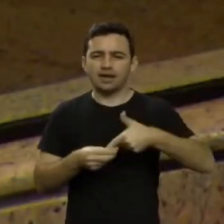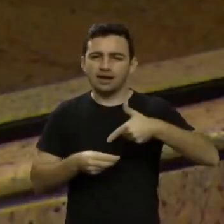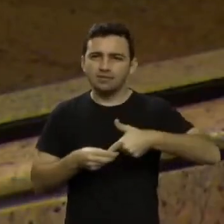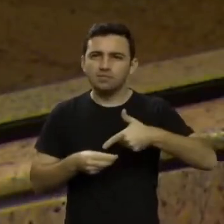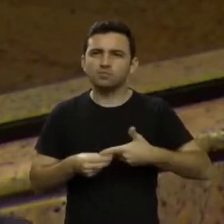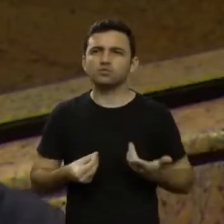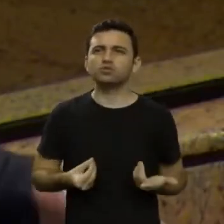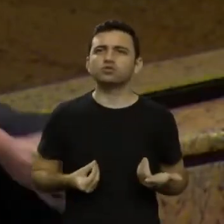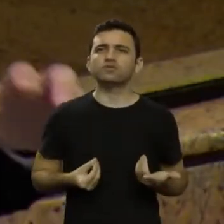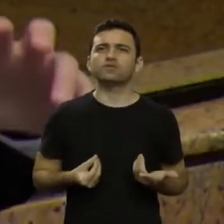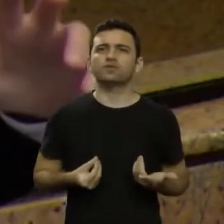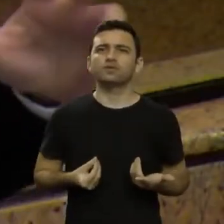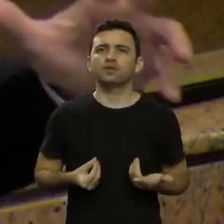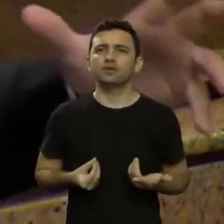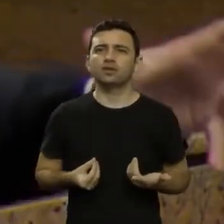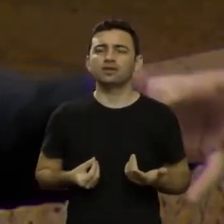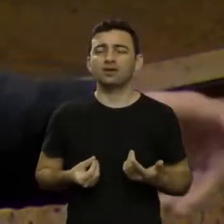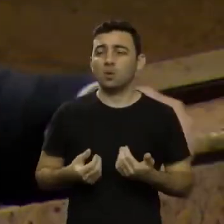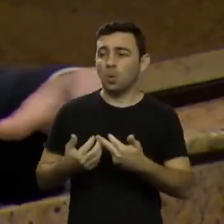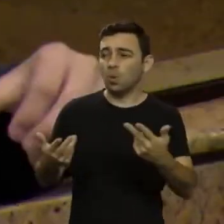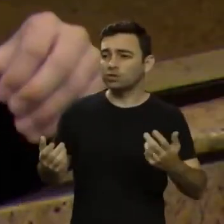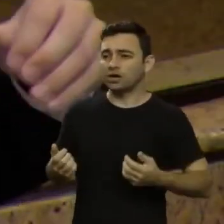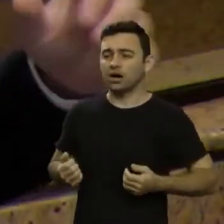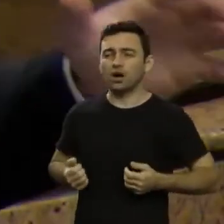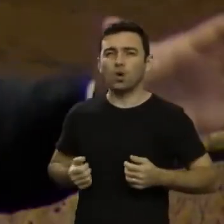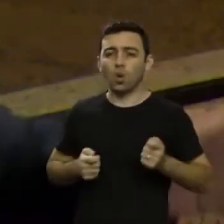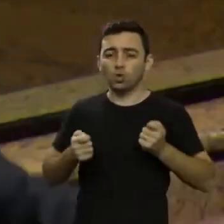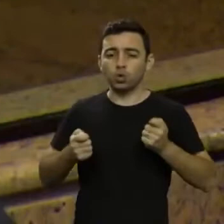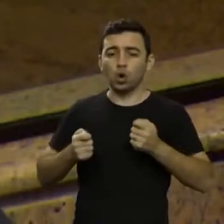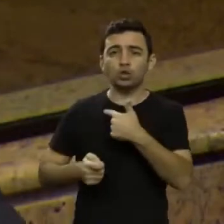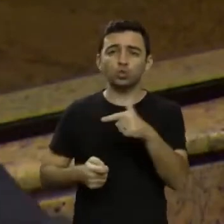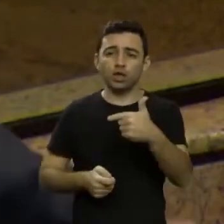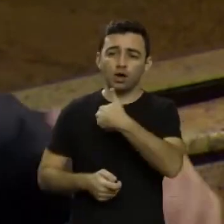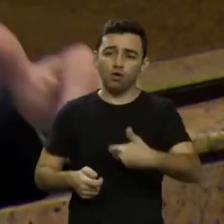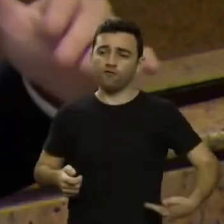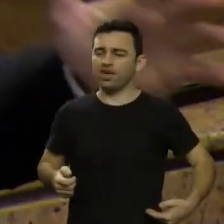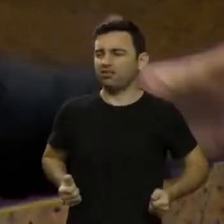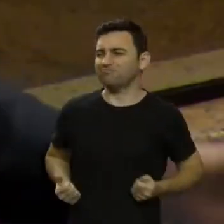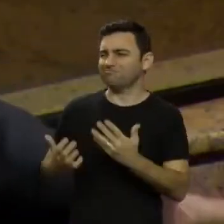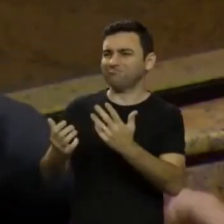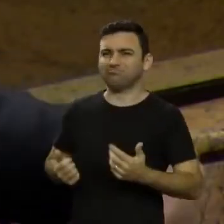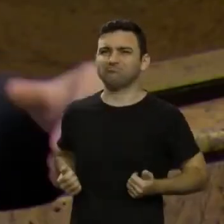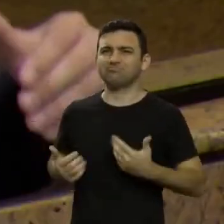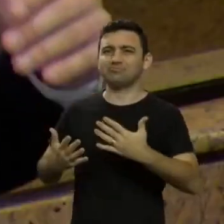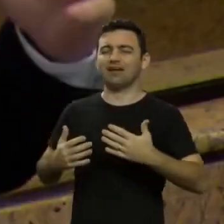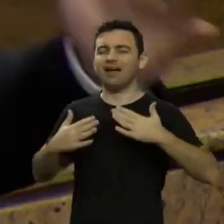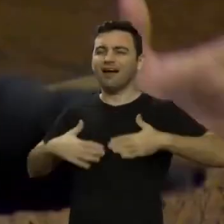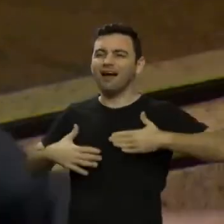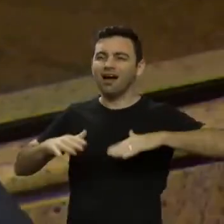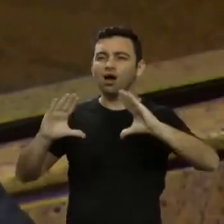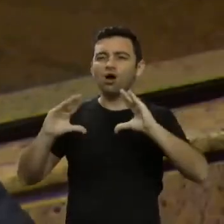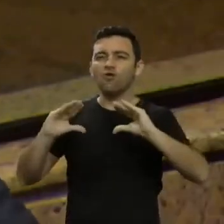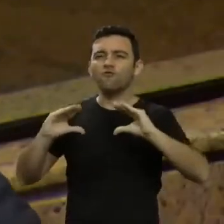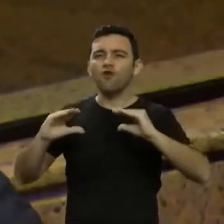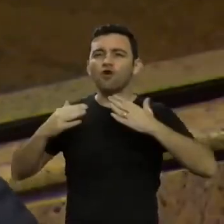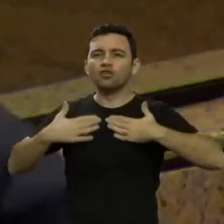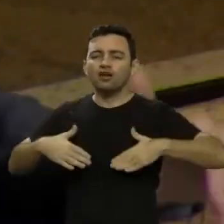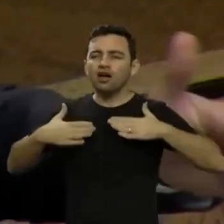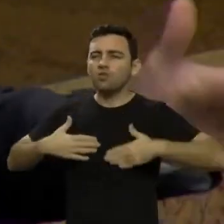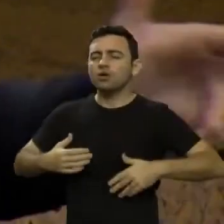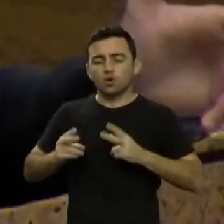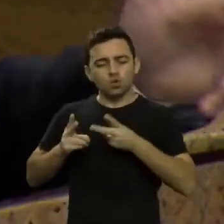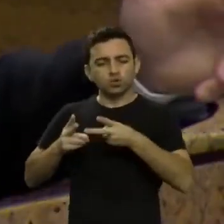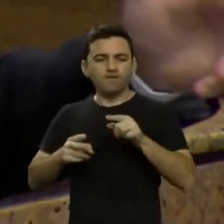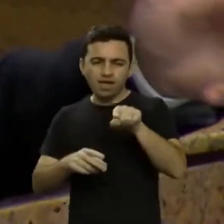pagar o custo que nós não controlamos, as nossas despesas, as nossas mordomias, os nossos privilégios.